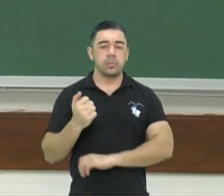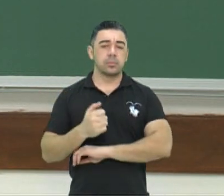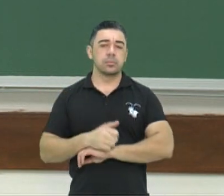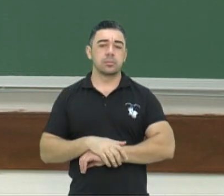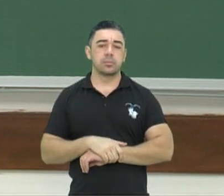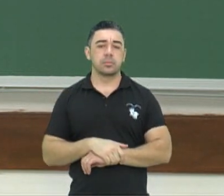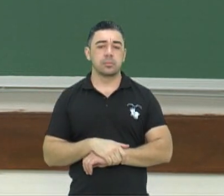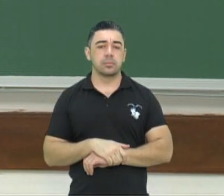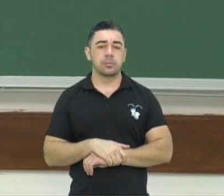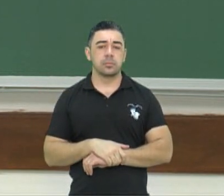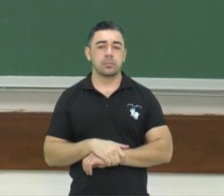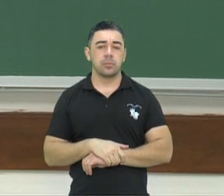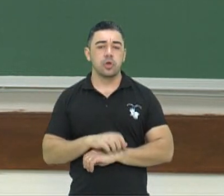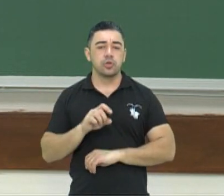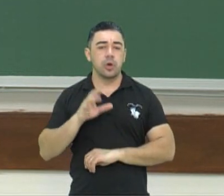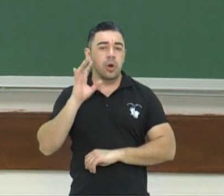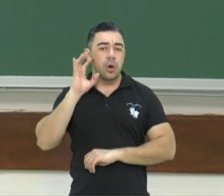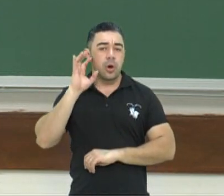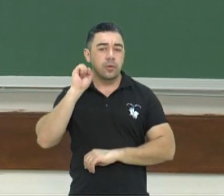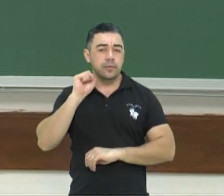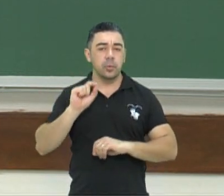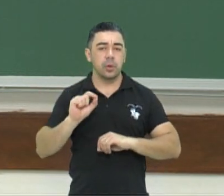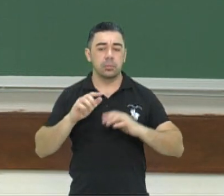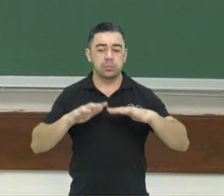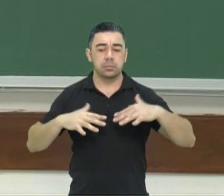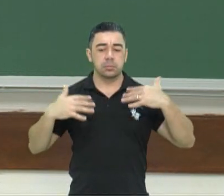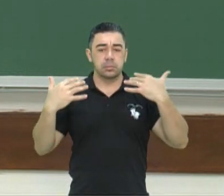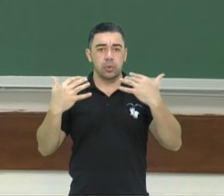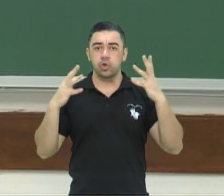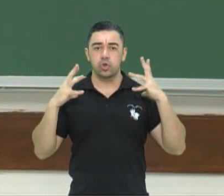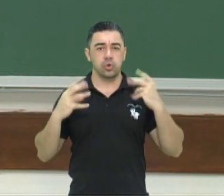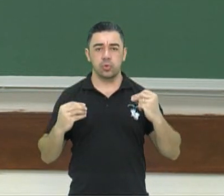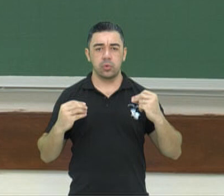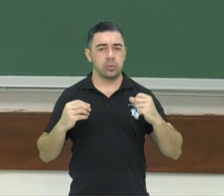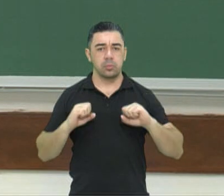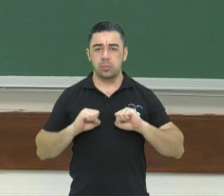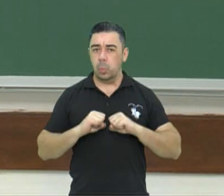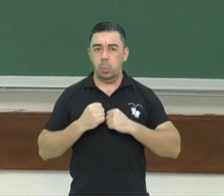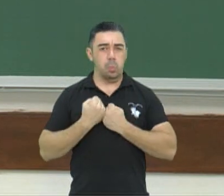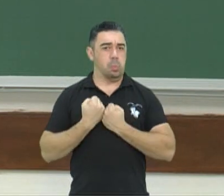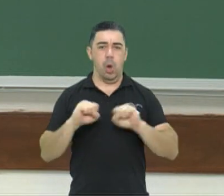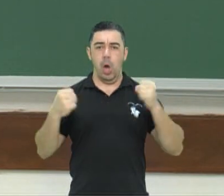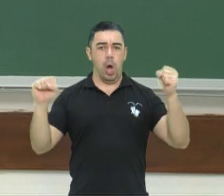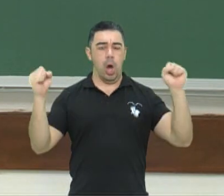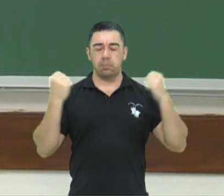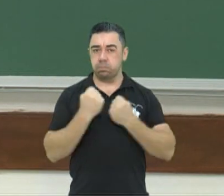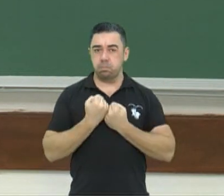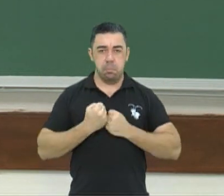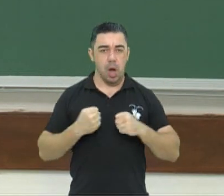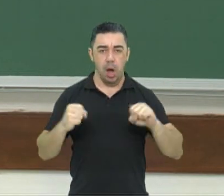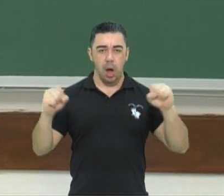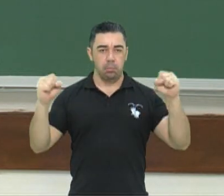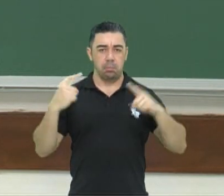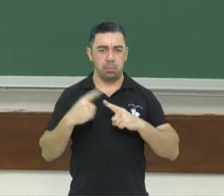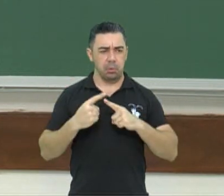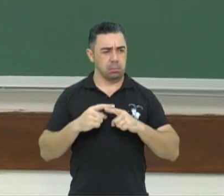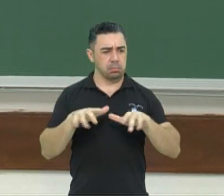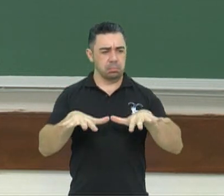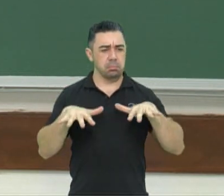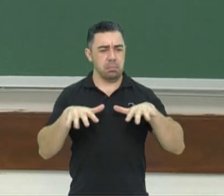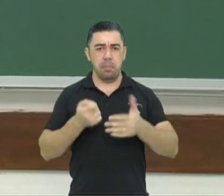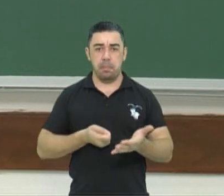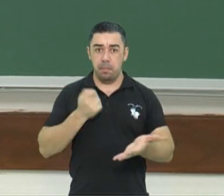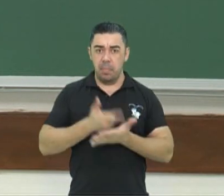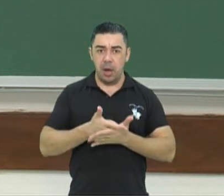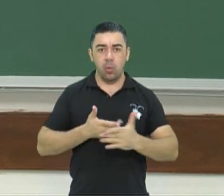podia se ouvir o som ambiente. O que acontece? Revolta geral. Muita gente ficou abismada porque pagou um